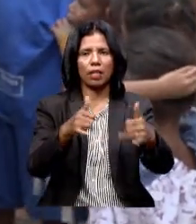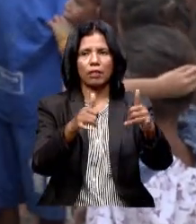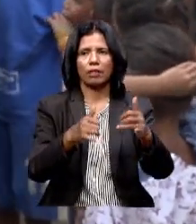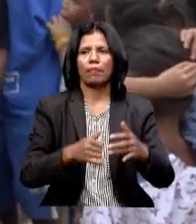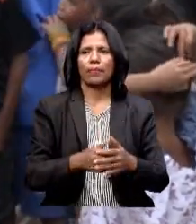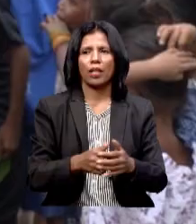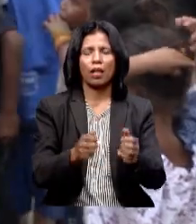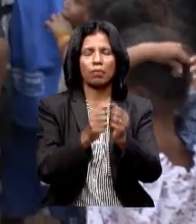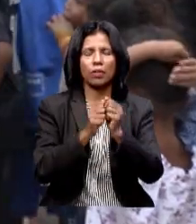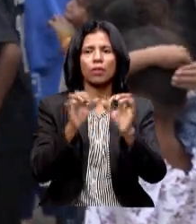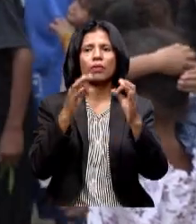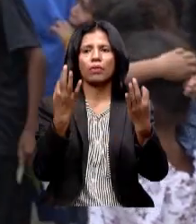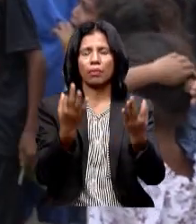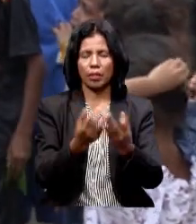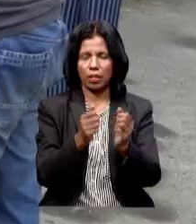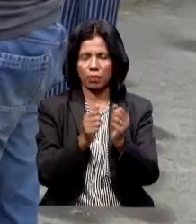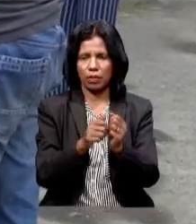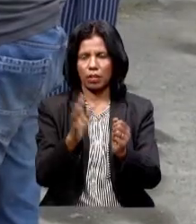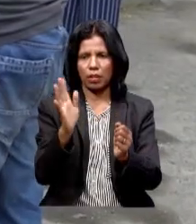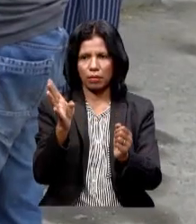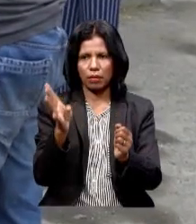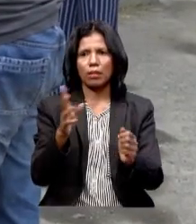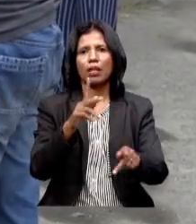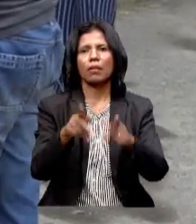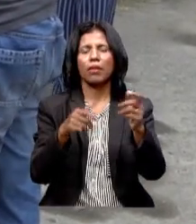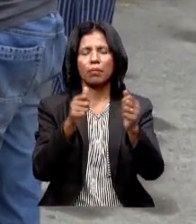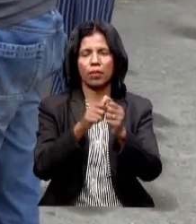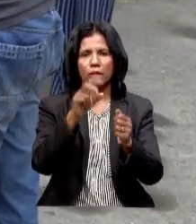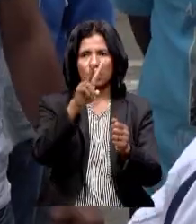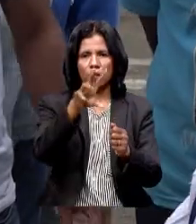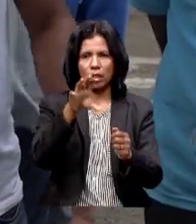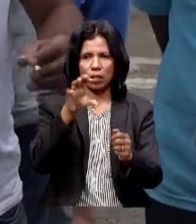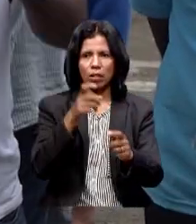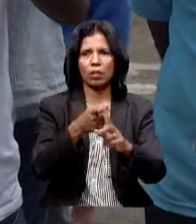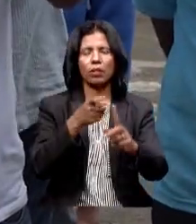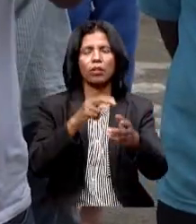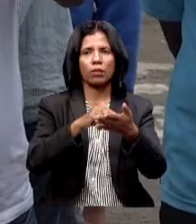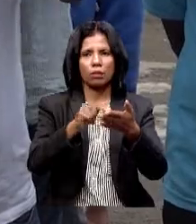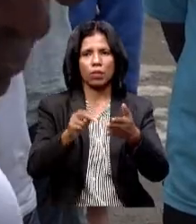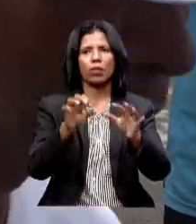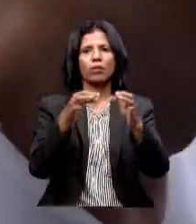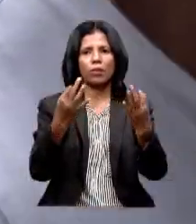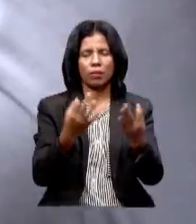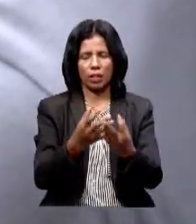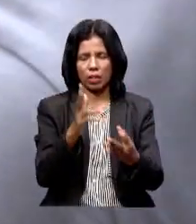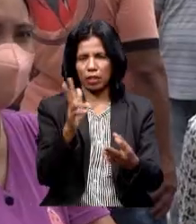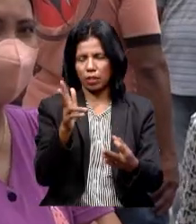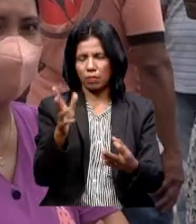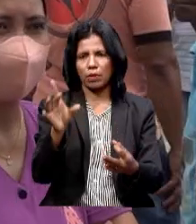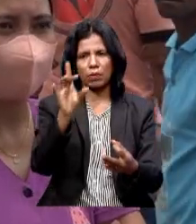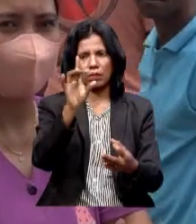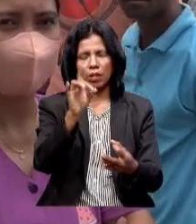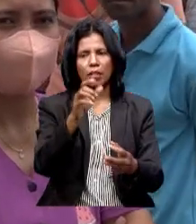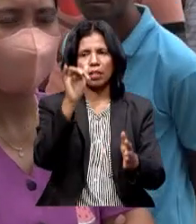incêndio hamuto com macain limanolo, o total população atos ruaresim, husi número ne umacain tolonolo resim walo